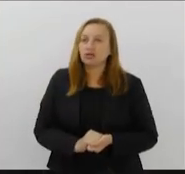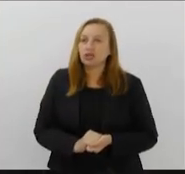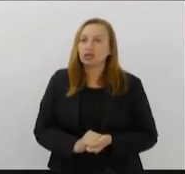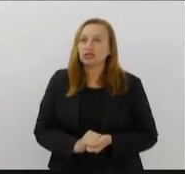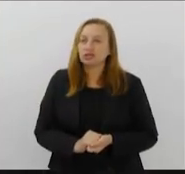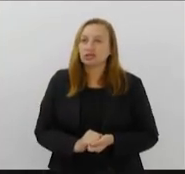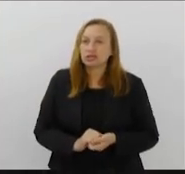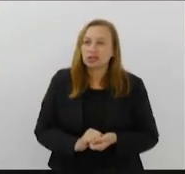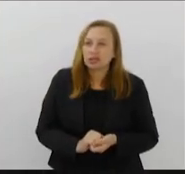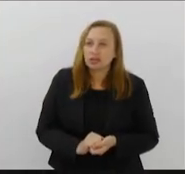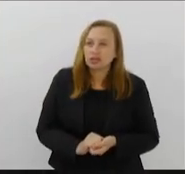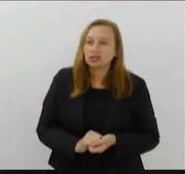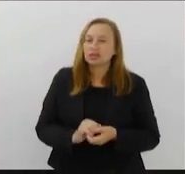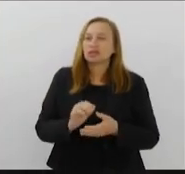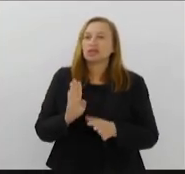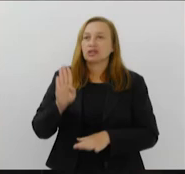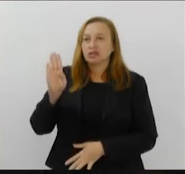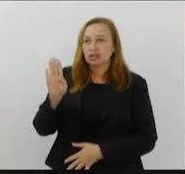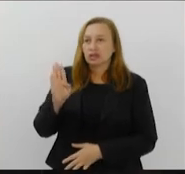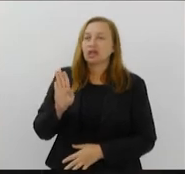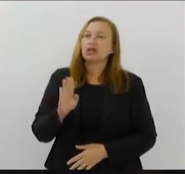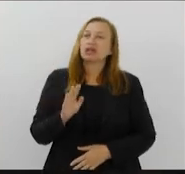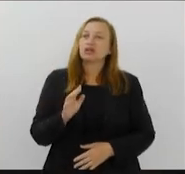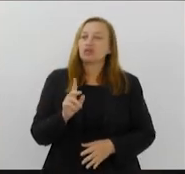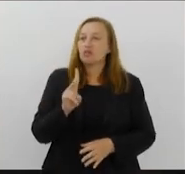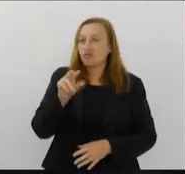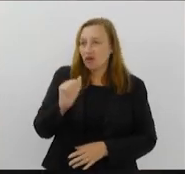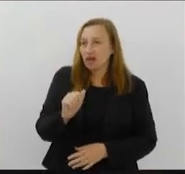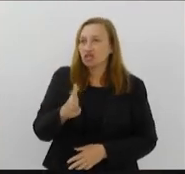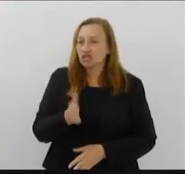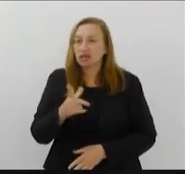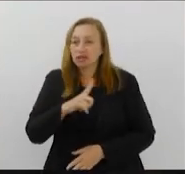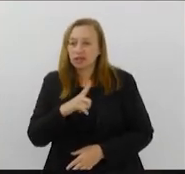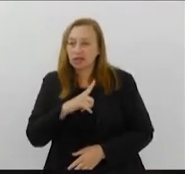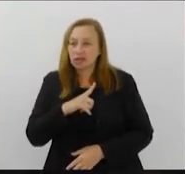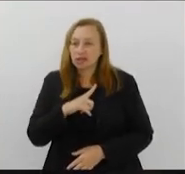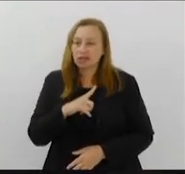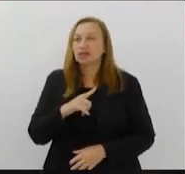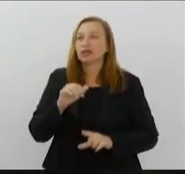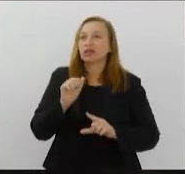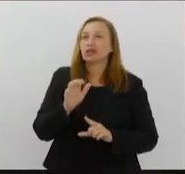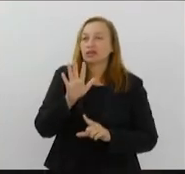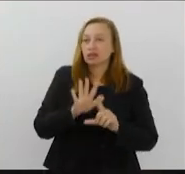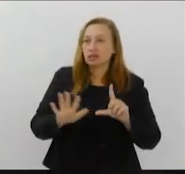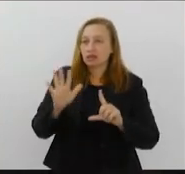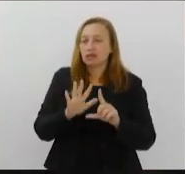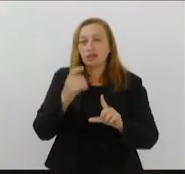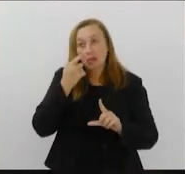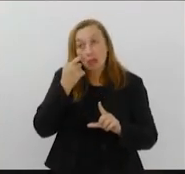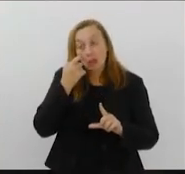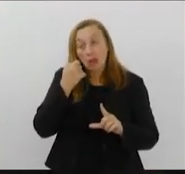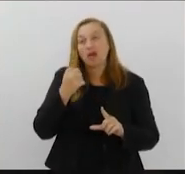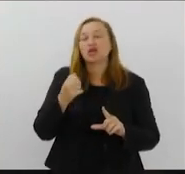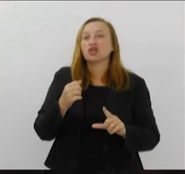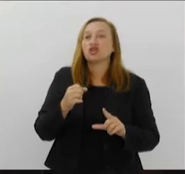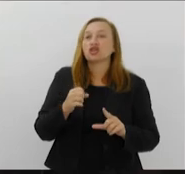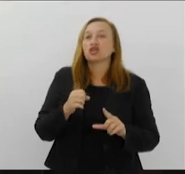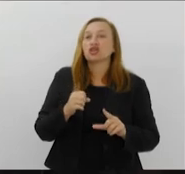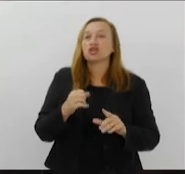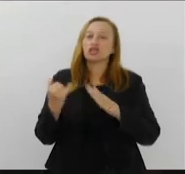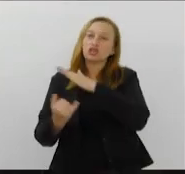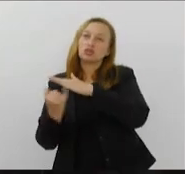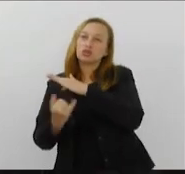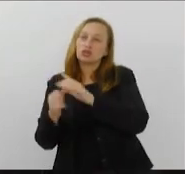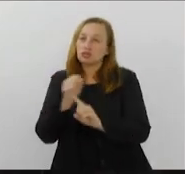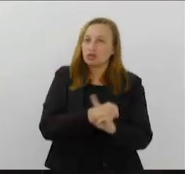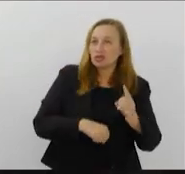pessoas candidatas com as vagas. Né? O Realiza já tem isso. A gente montou lá uma classificação por instituição social, que quem é jovem vem